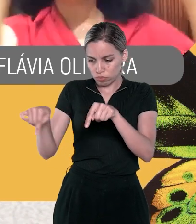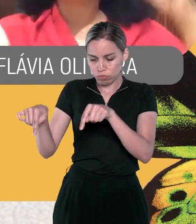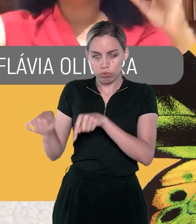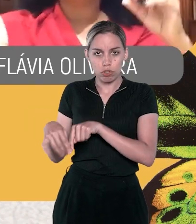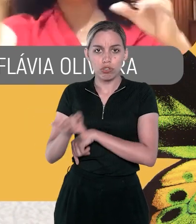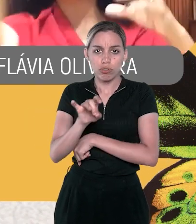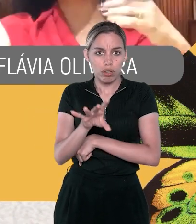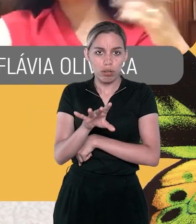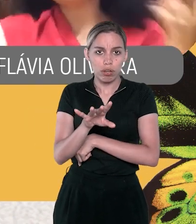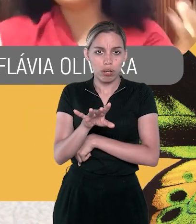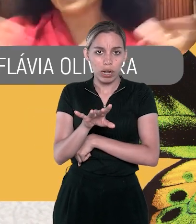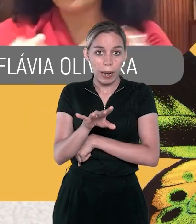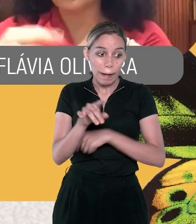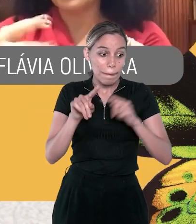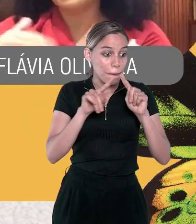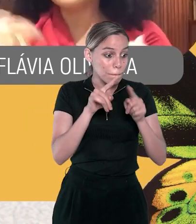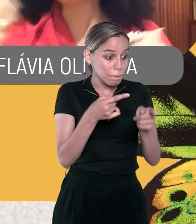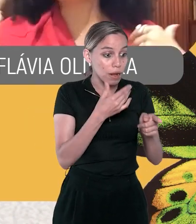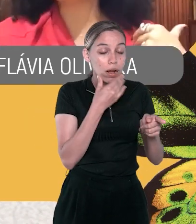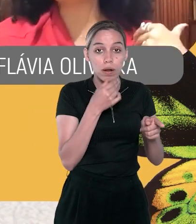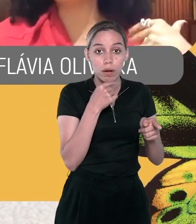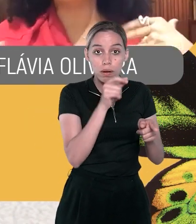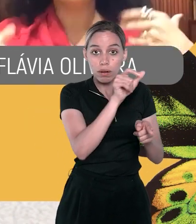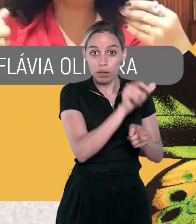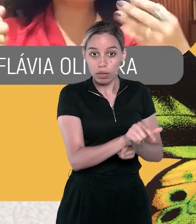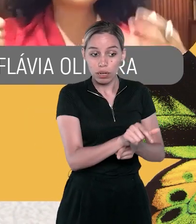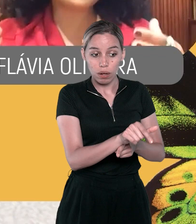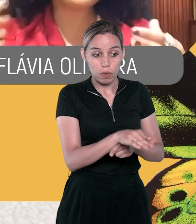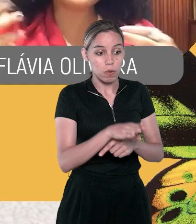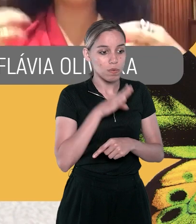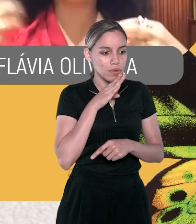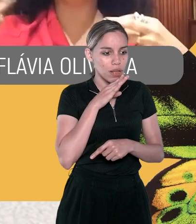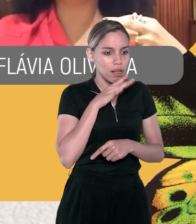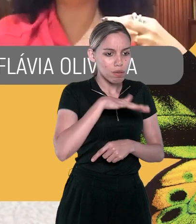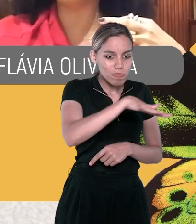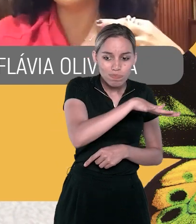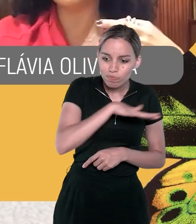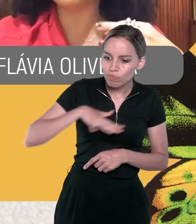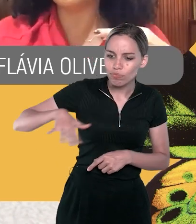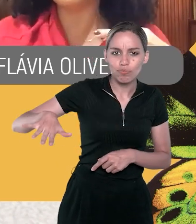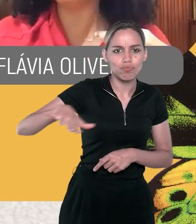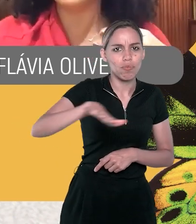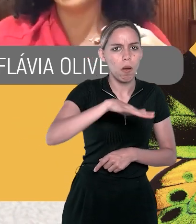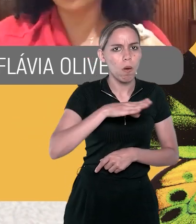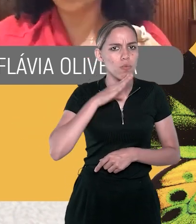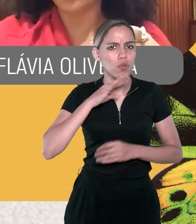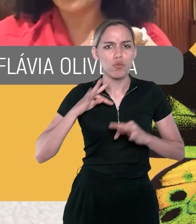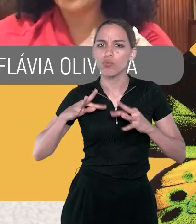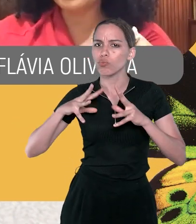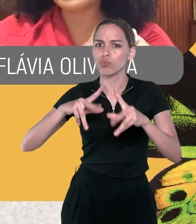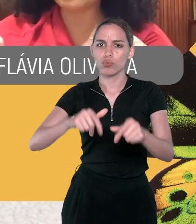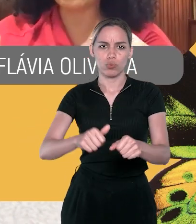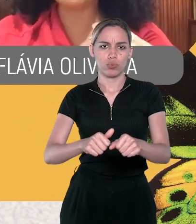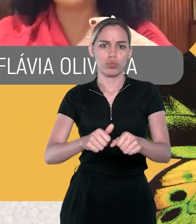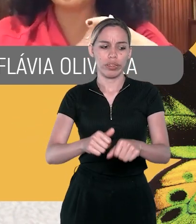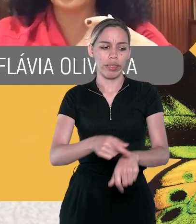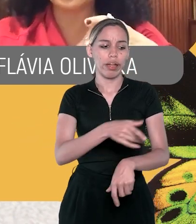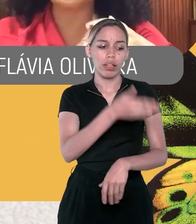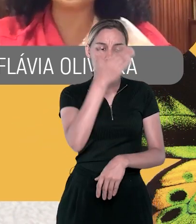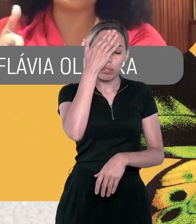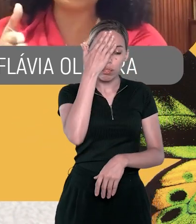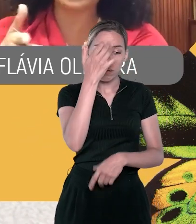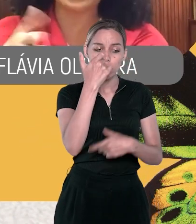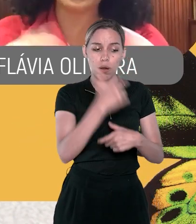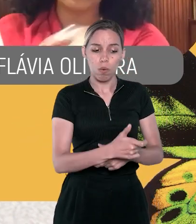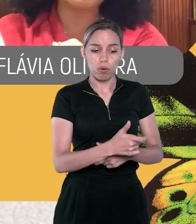que costura a cidade, que circula, que conhece, que domina o ambiente. Ele sabe onde